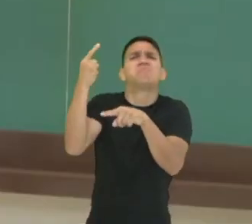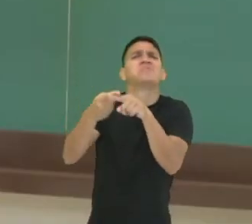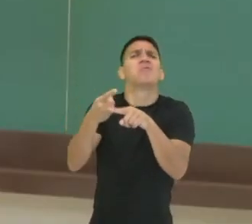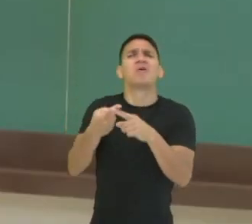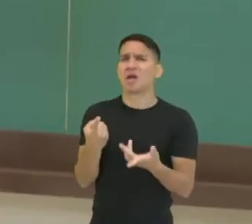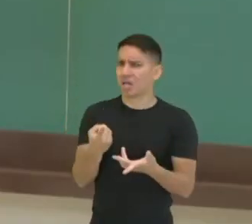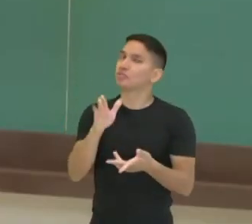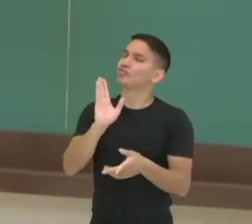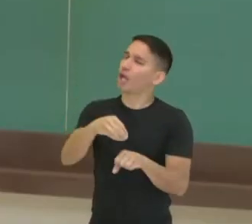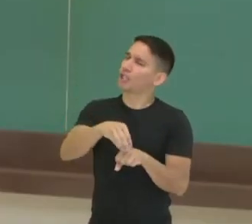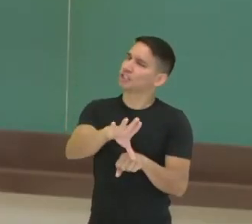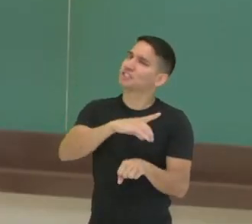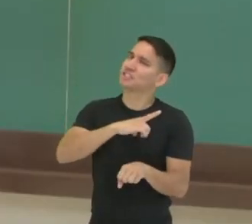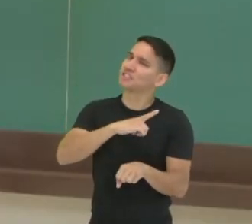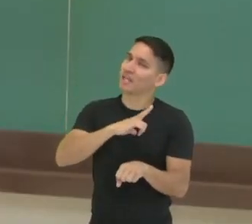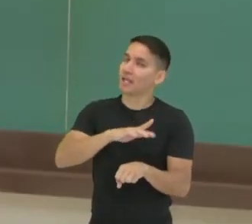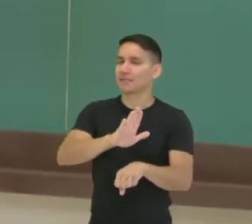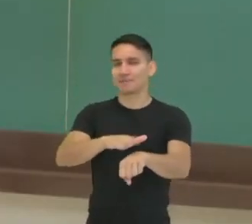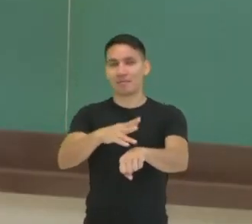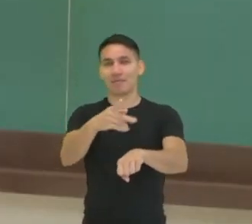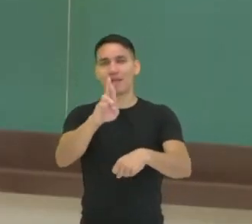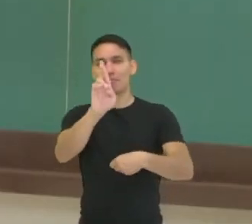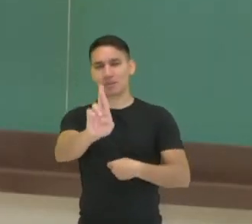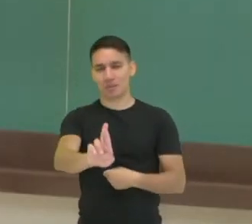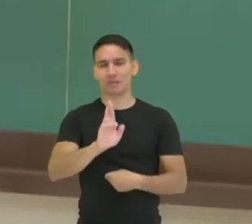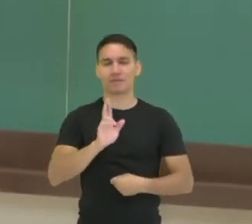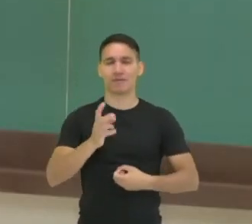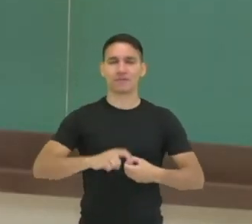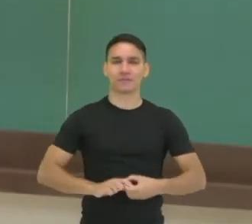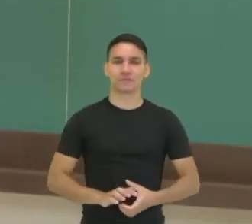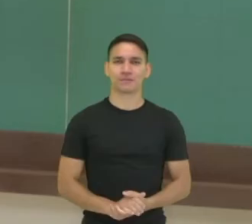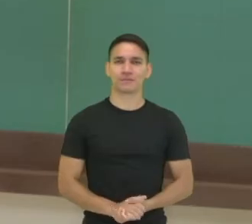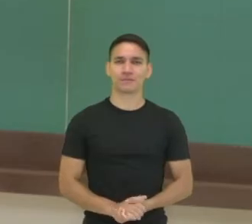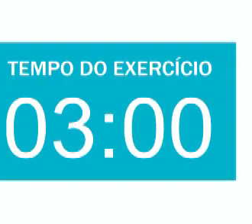dei algumas dicas. Então eu vou dar um tempinho para vocês e eu já retorno.